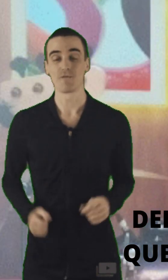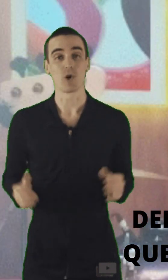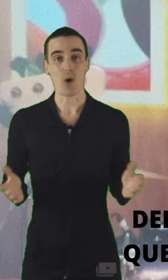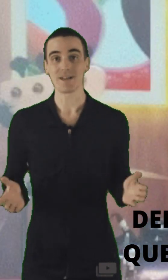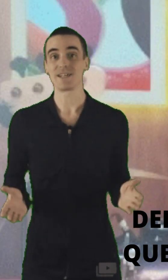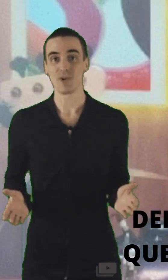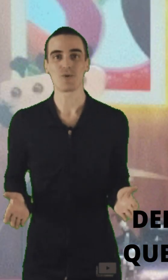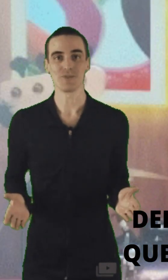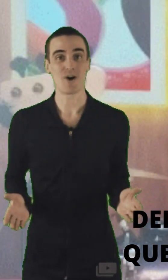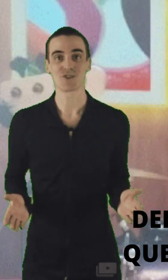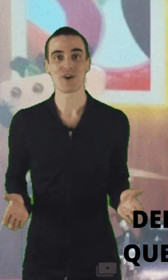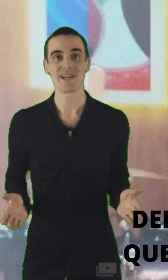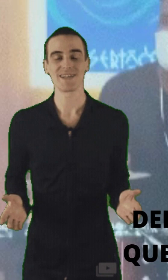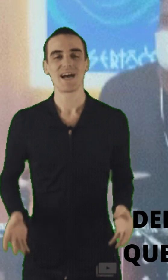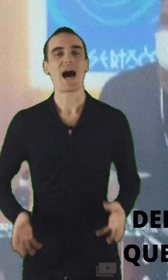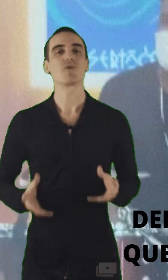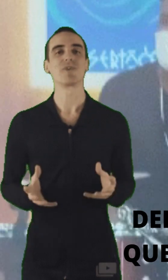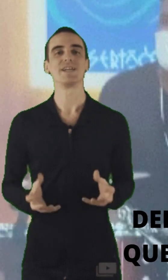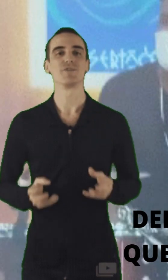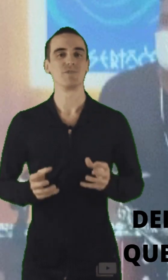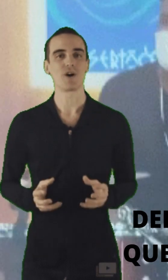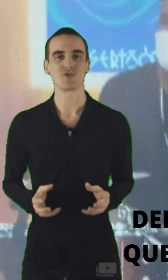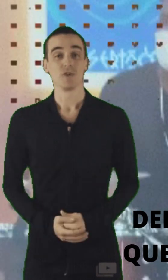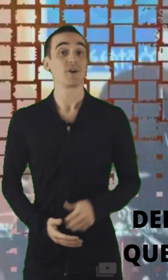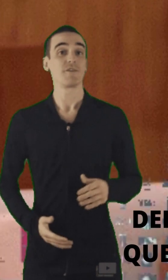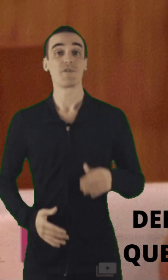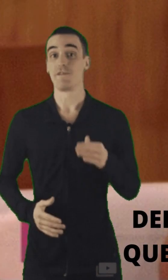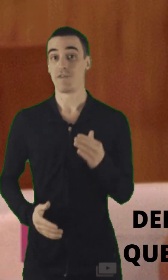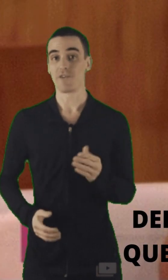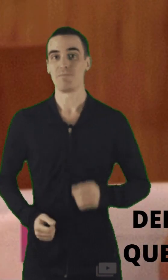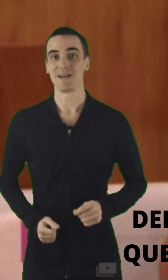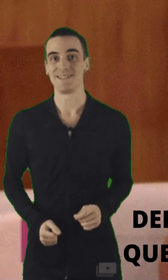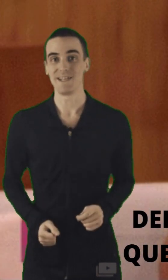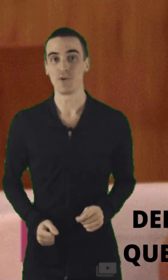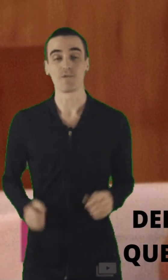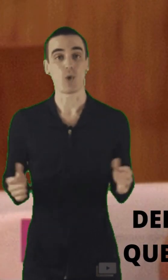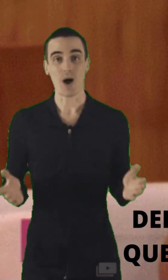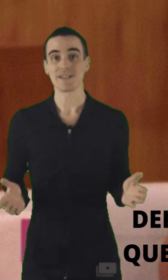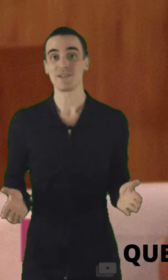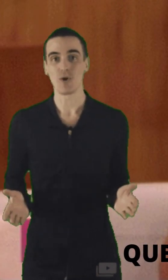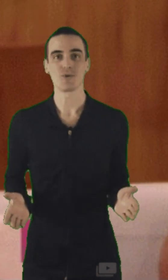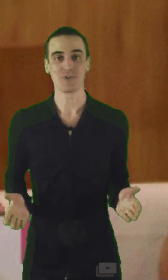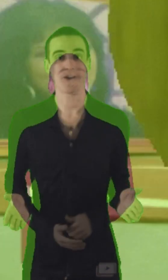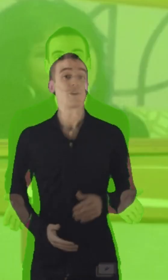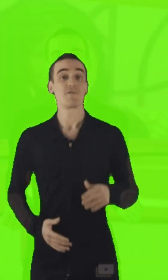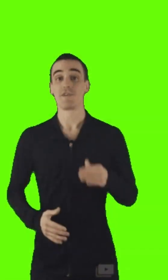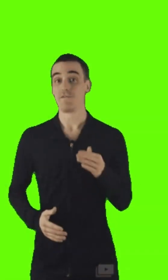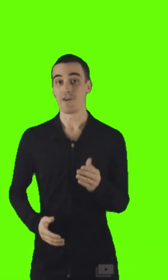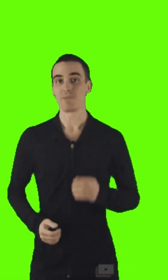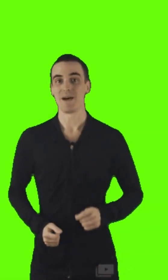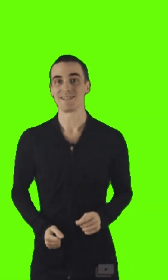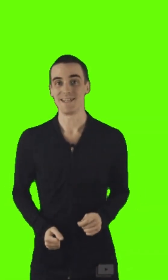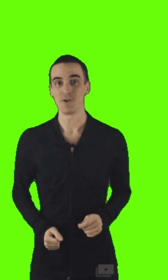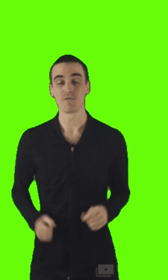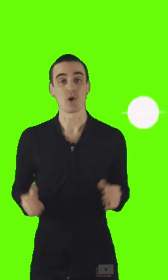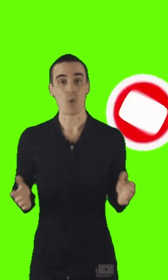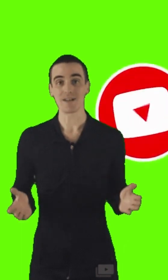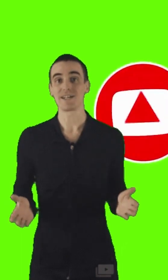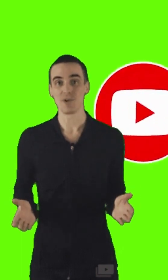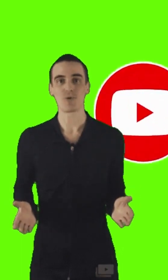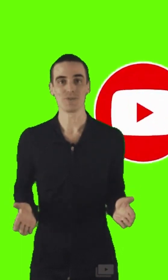da participação da Priscila, Lázaro e Elizabeth Savala e de Pantanal. Então, se